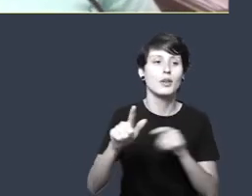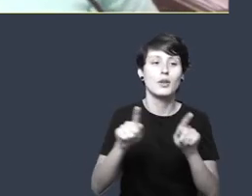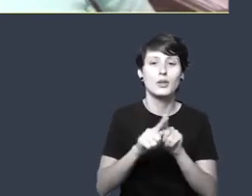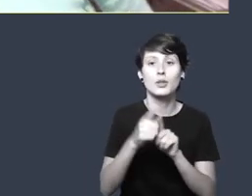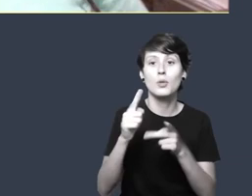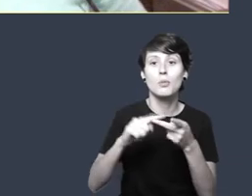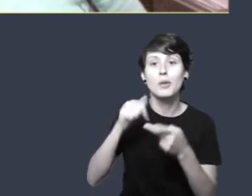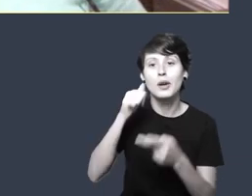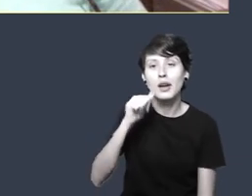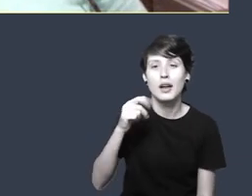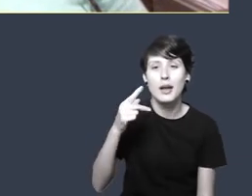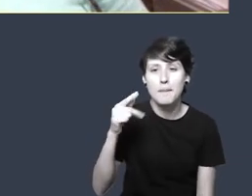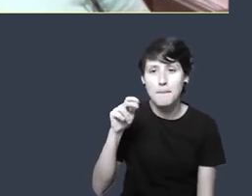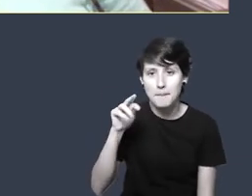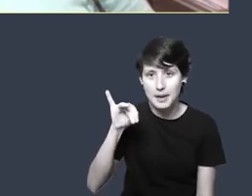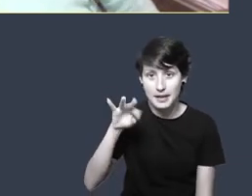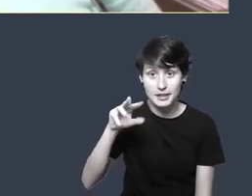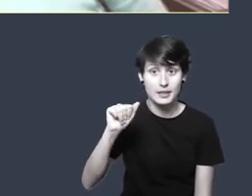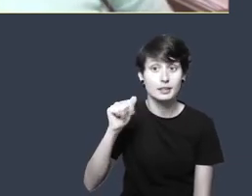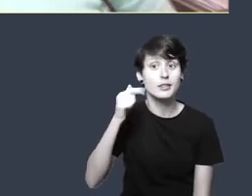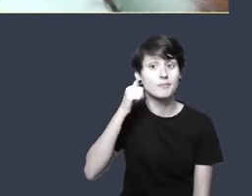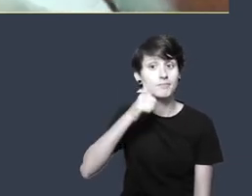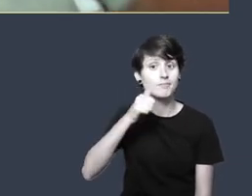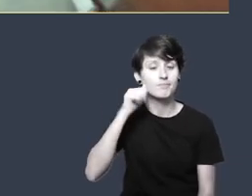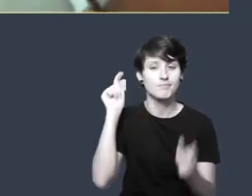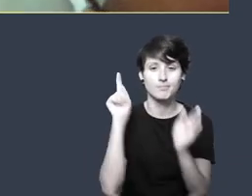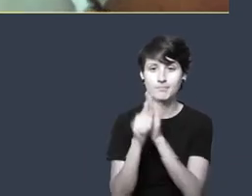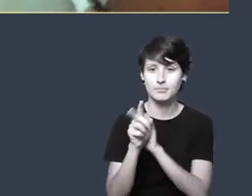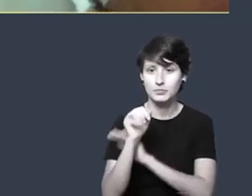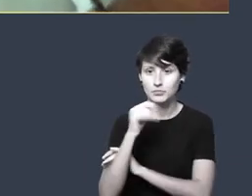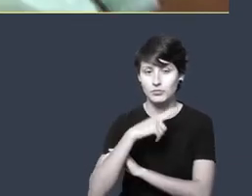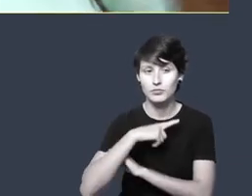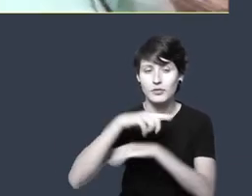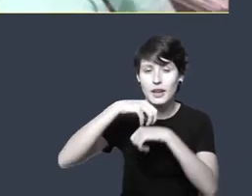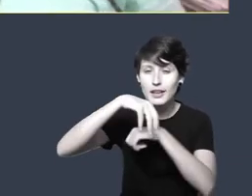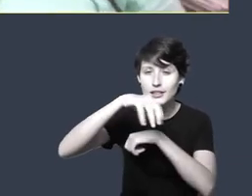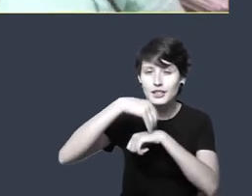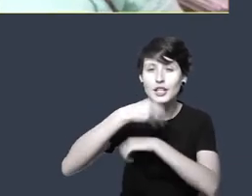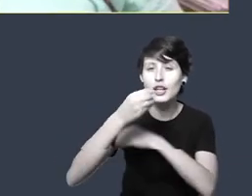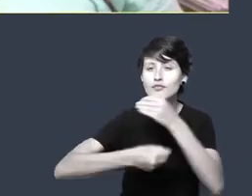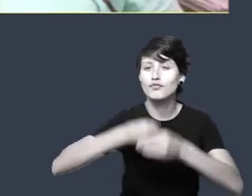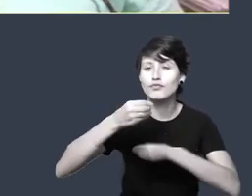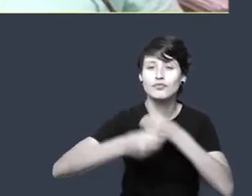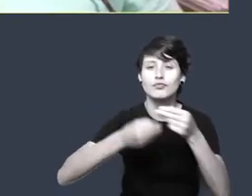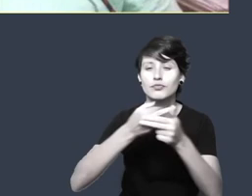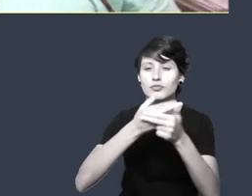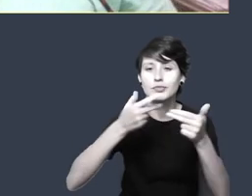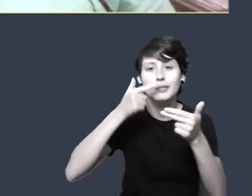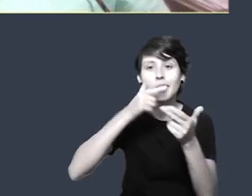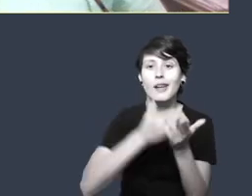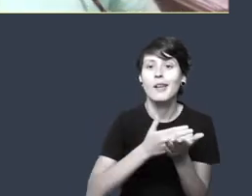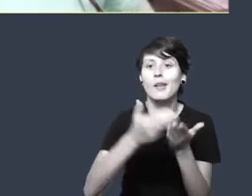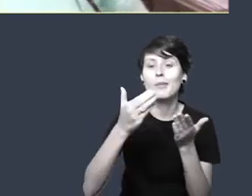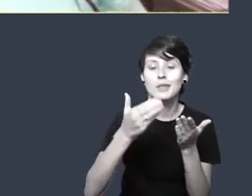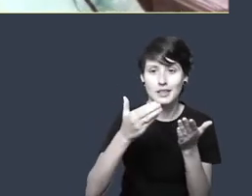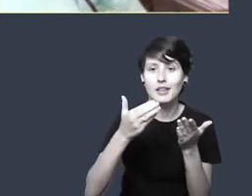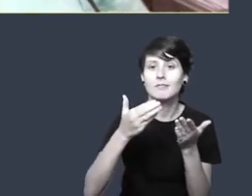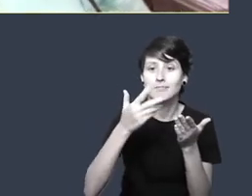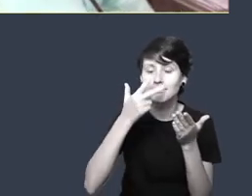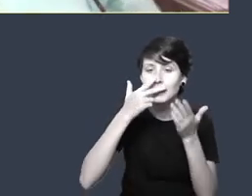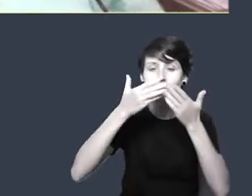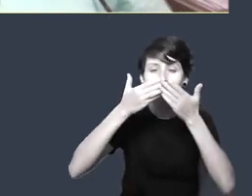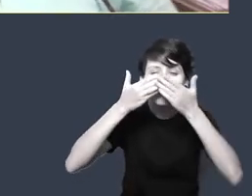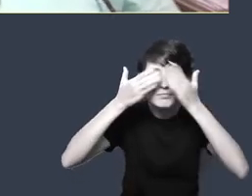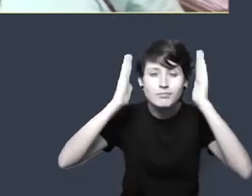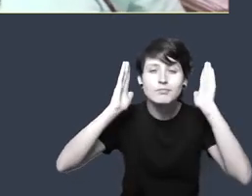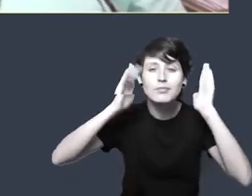Patrícia, né? Que ela pergunta, né? Se você tem dicas de ferramentas para começar a desbravar a